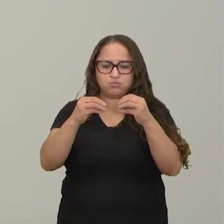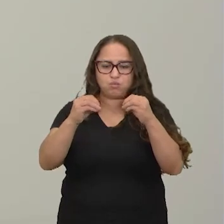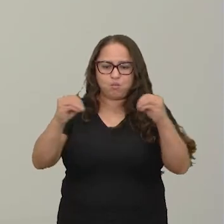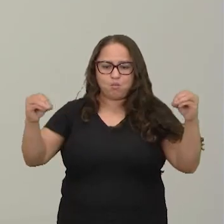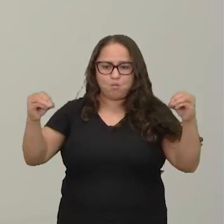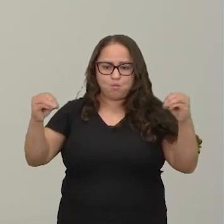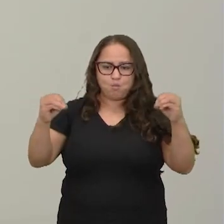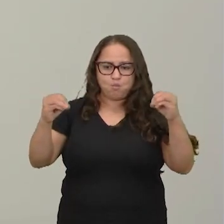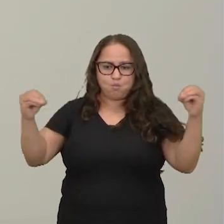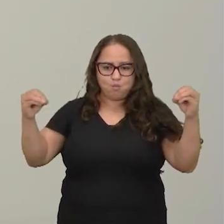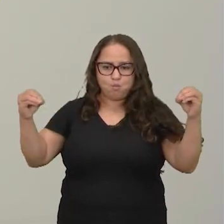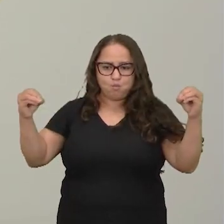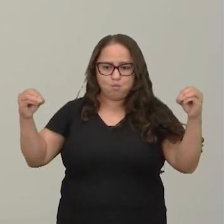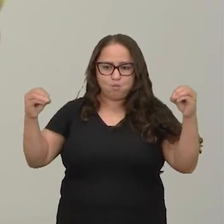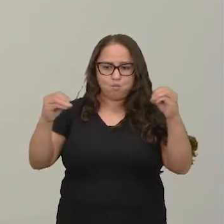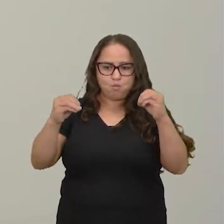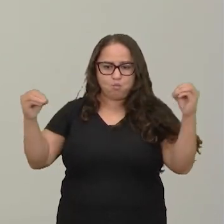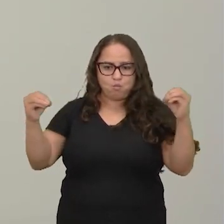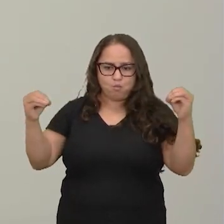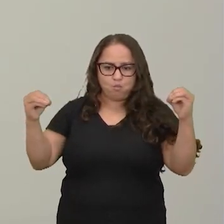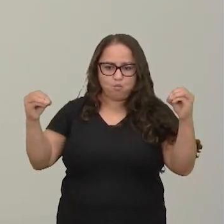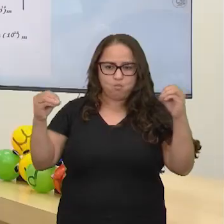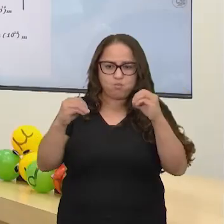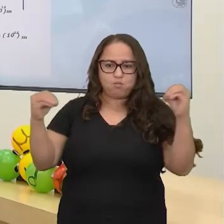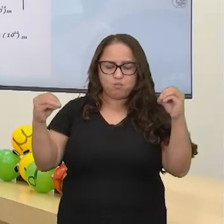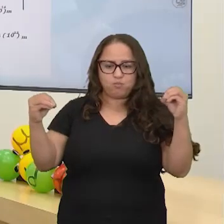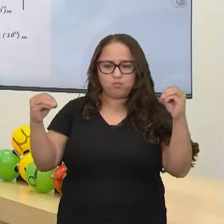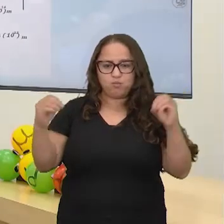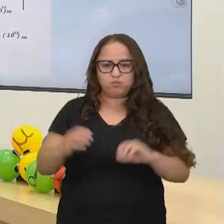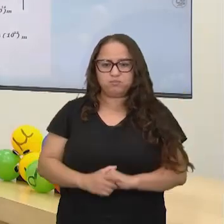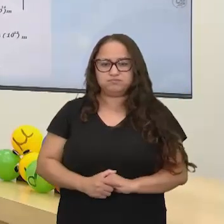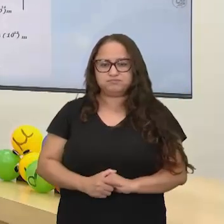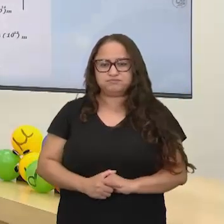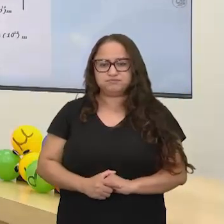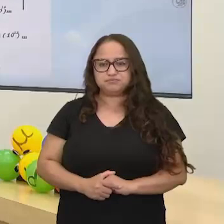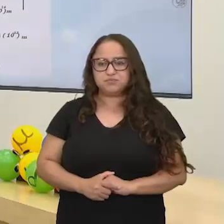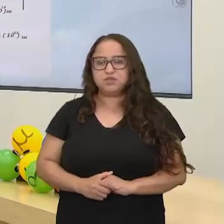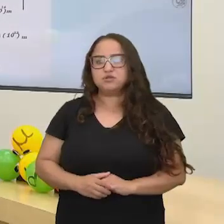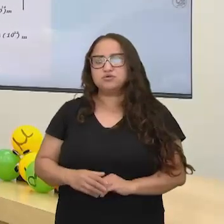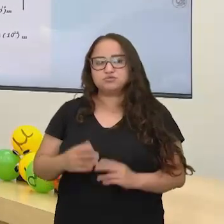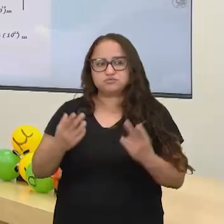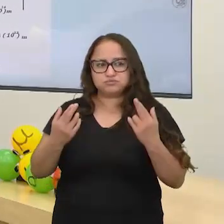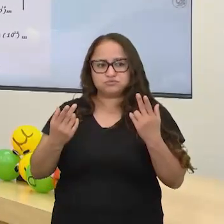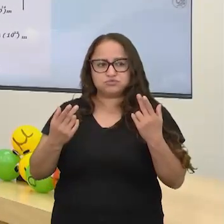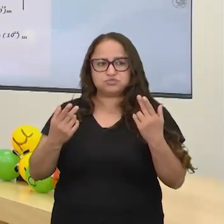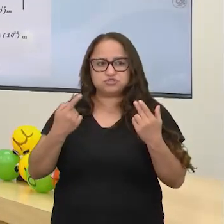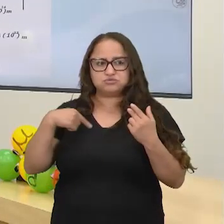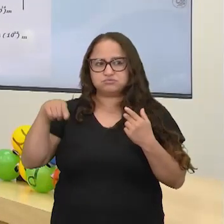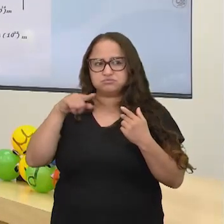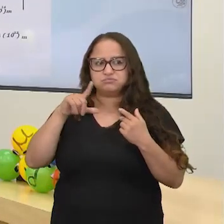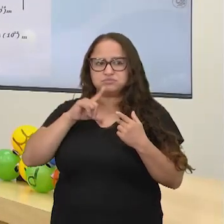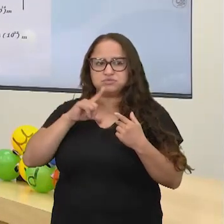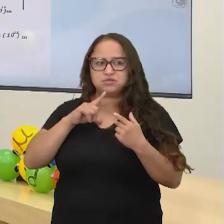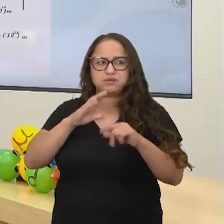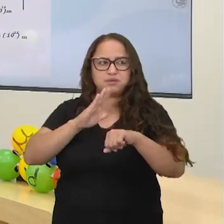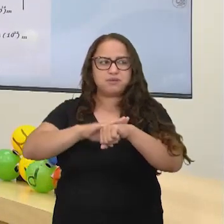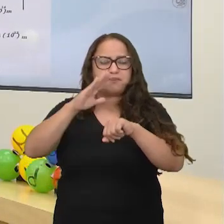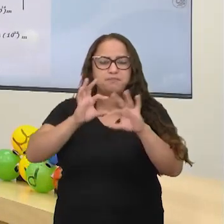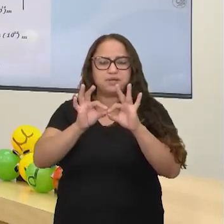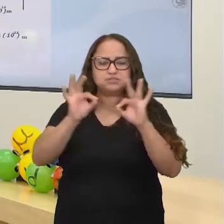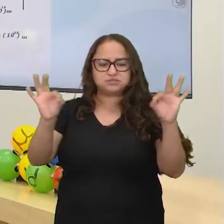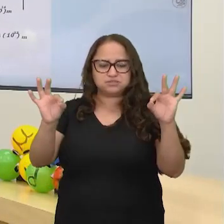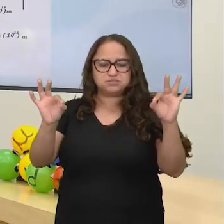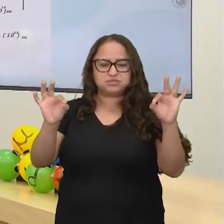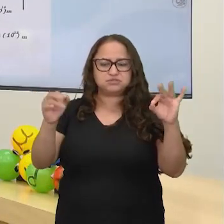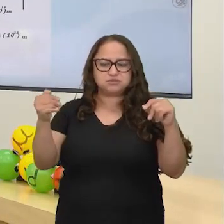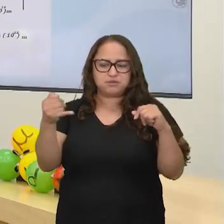Então você vai ter uma repulsão coulombiana, de acordo com a força elétrica, né? Quanto maior a distância, menor